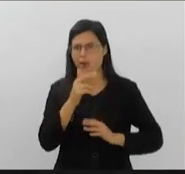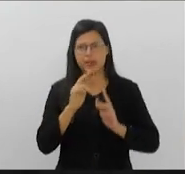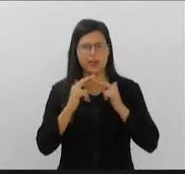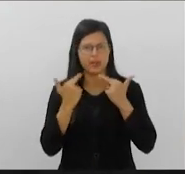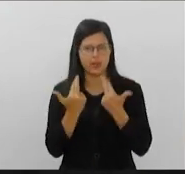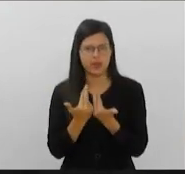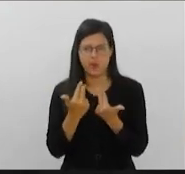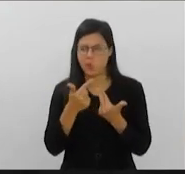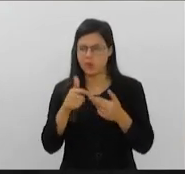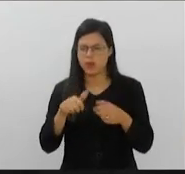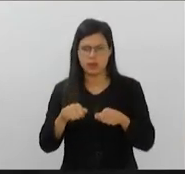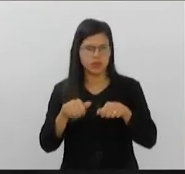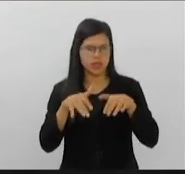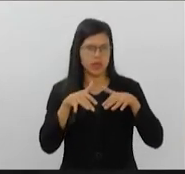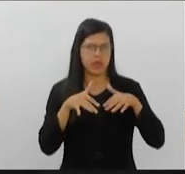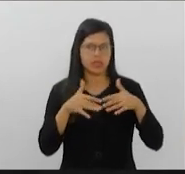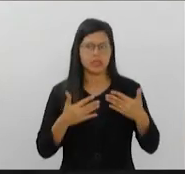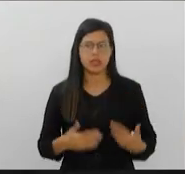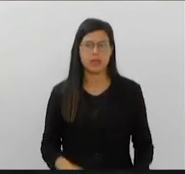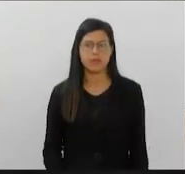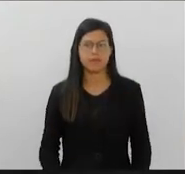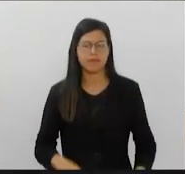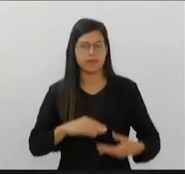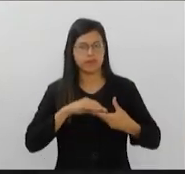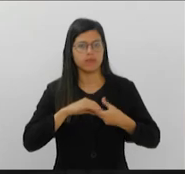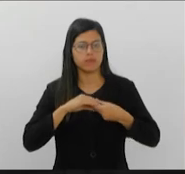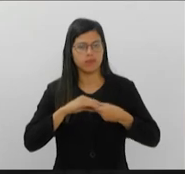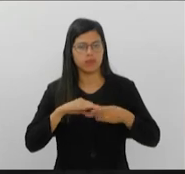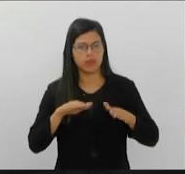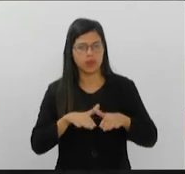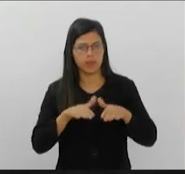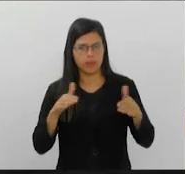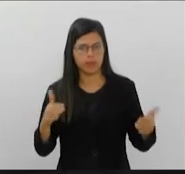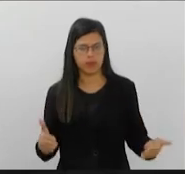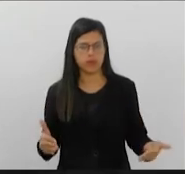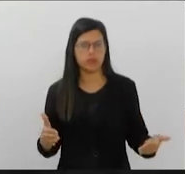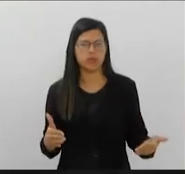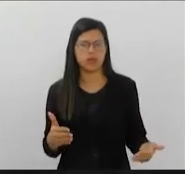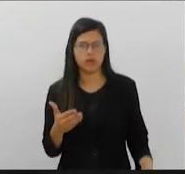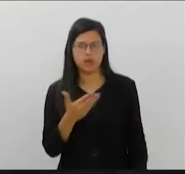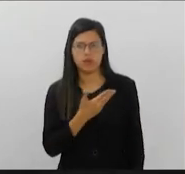audiência. Saudar todos os integrantes aqui da mesa, meu amigo Barão,